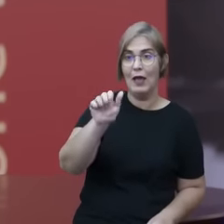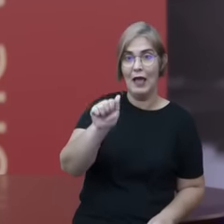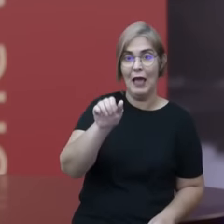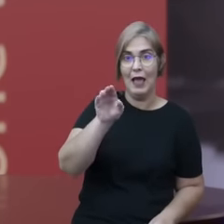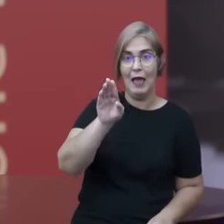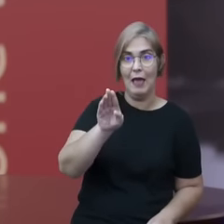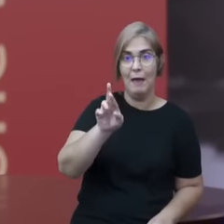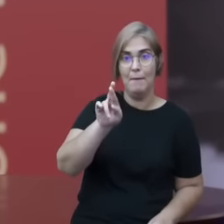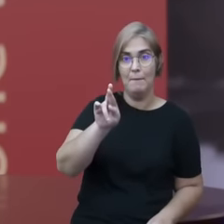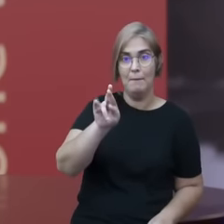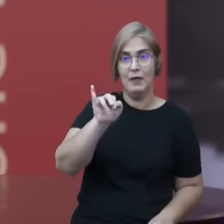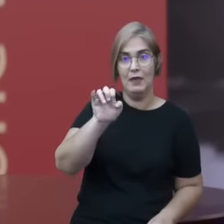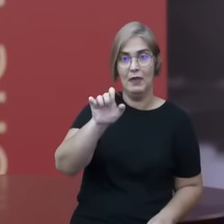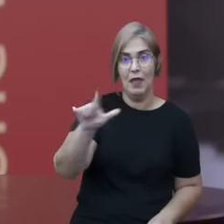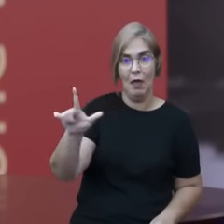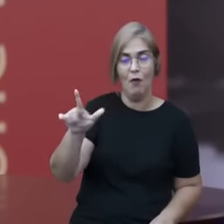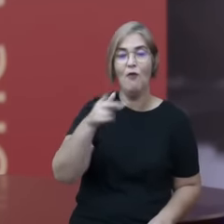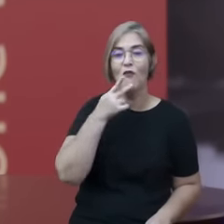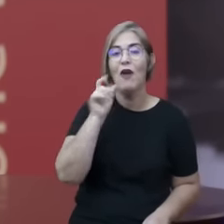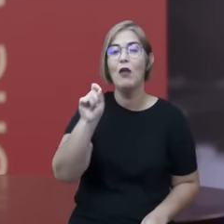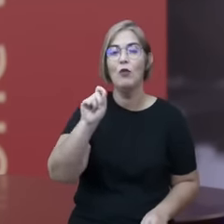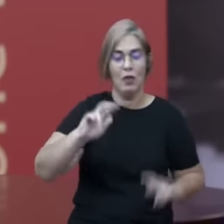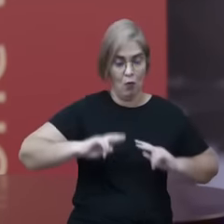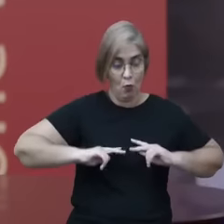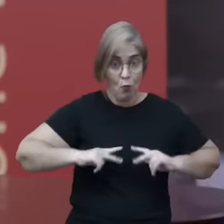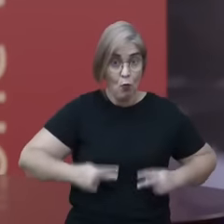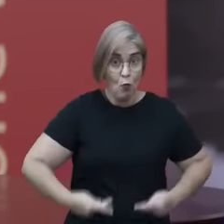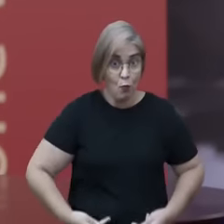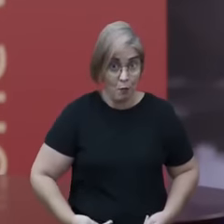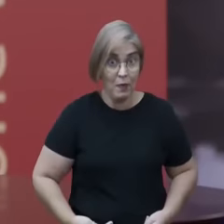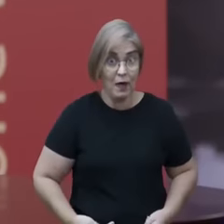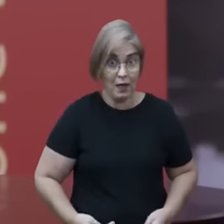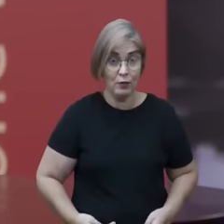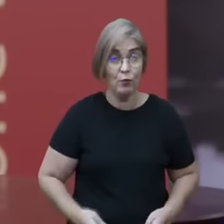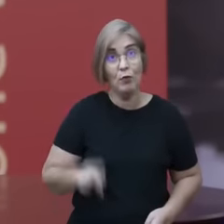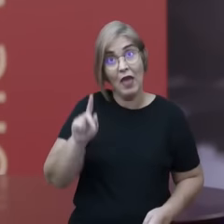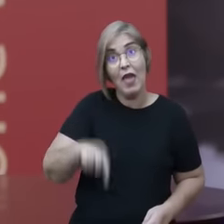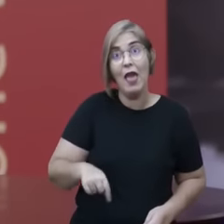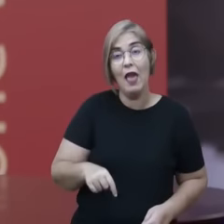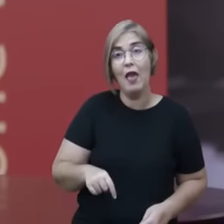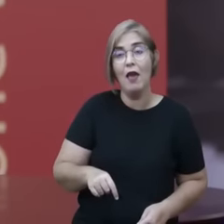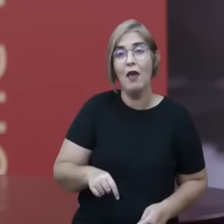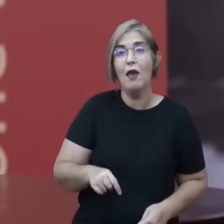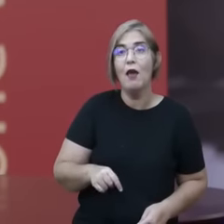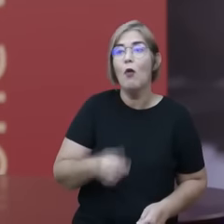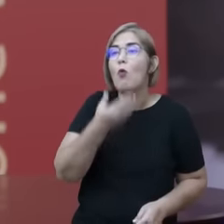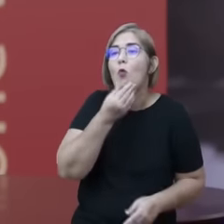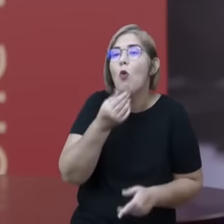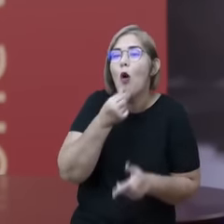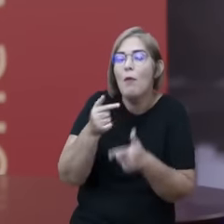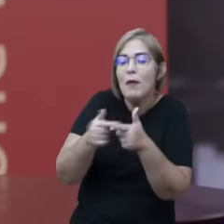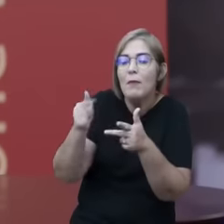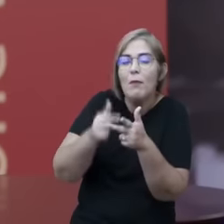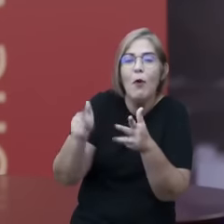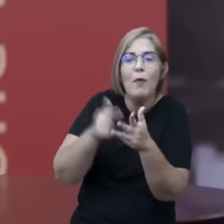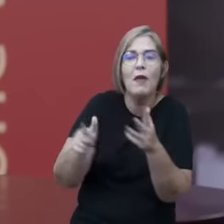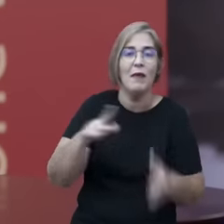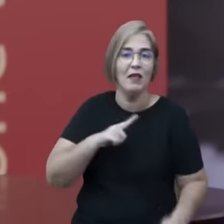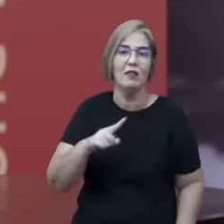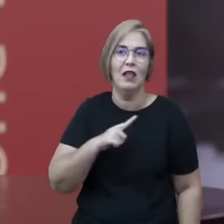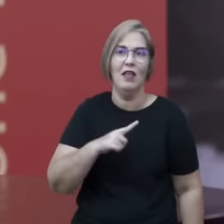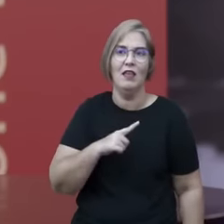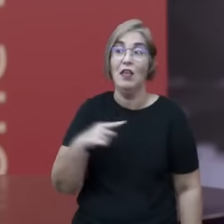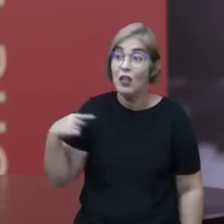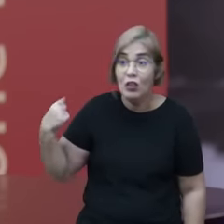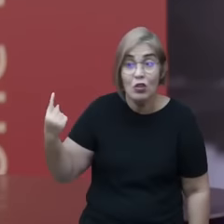o que que é o ser humano? Como é que ele define o ser humano? O ser humano, o homem problemático, né? Nós somos justamente a nossa